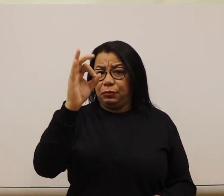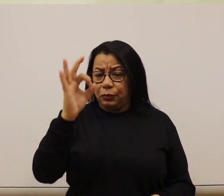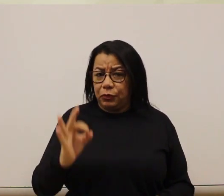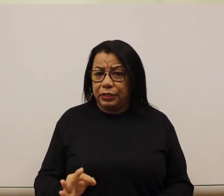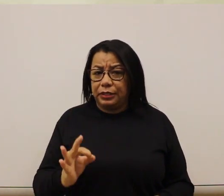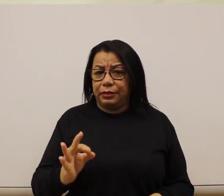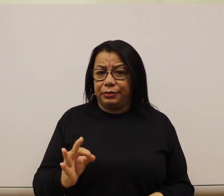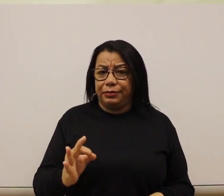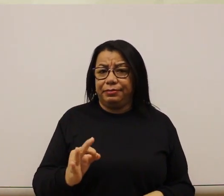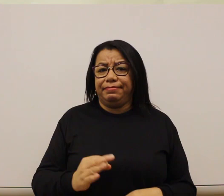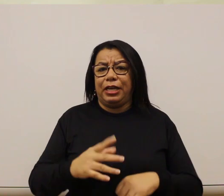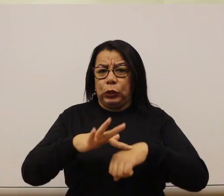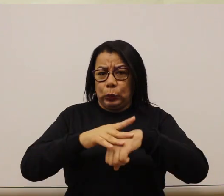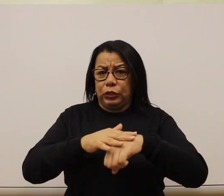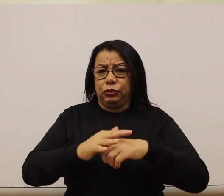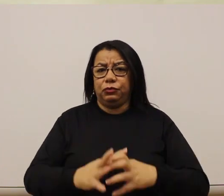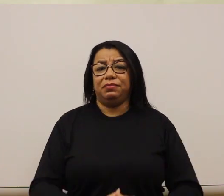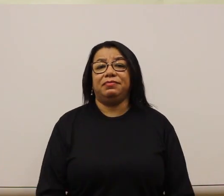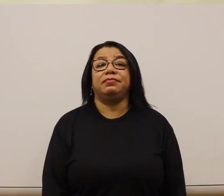9,63%.